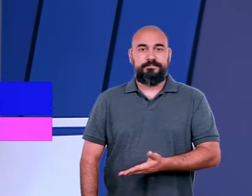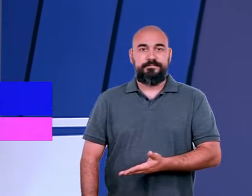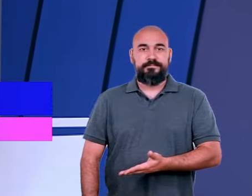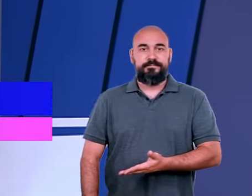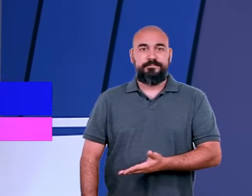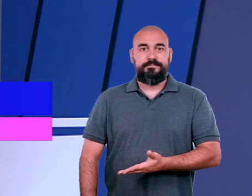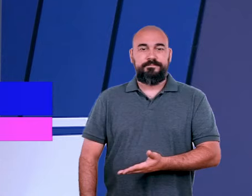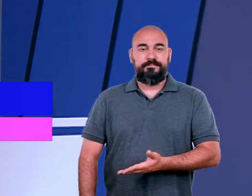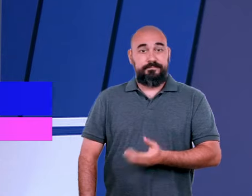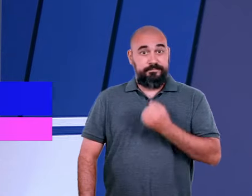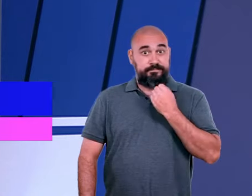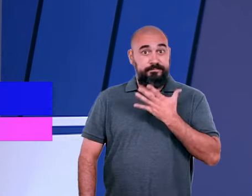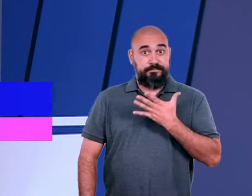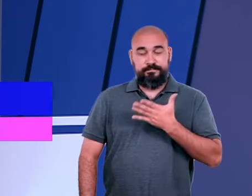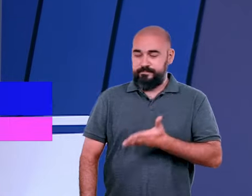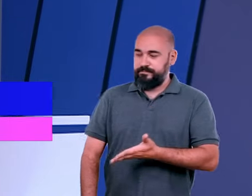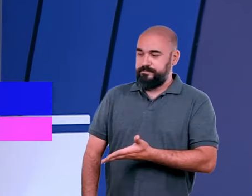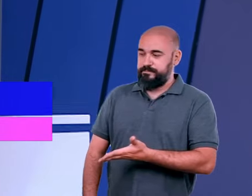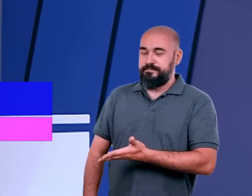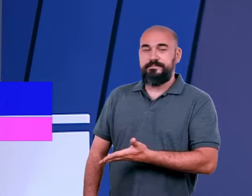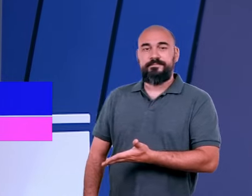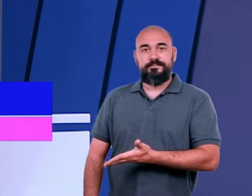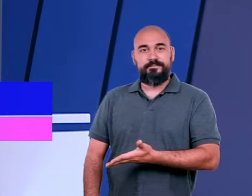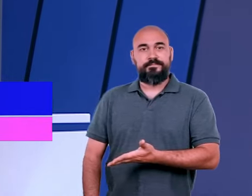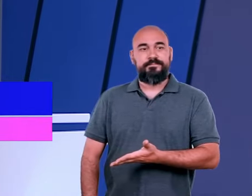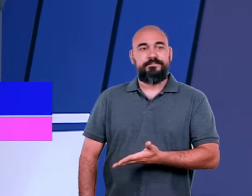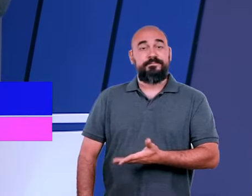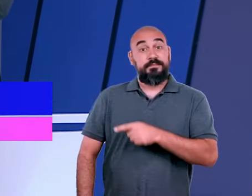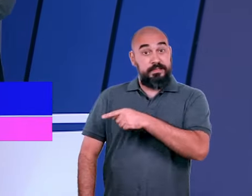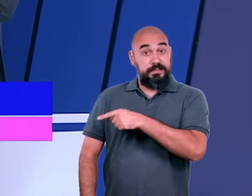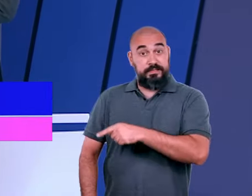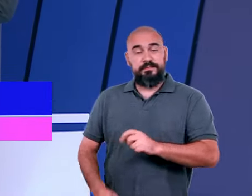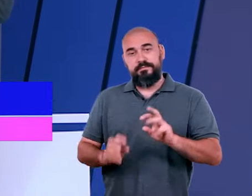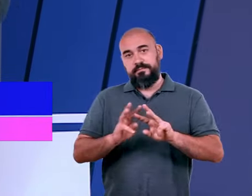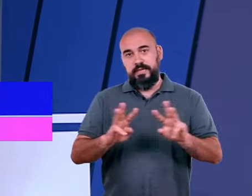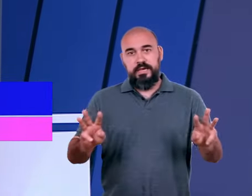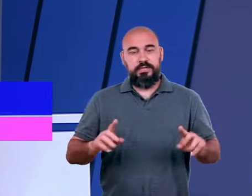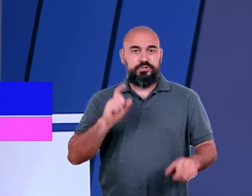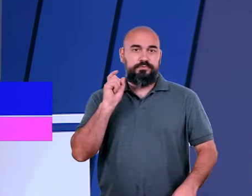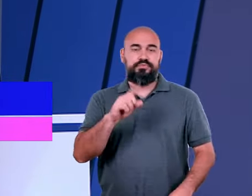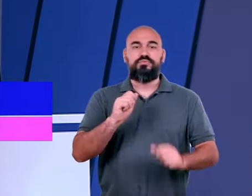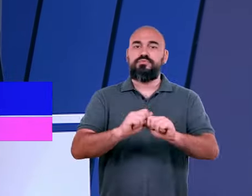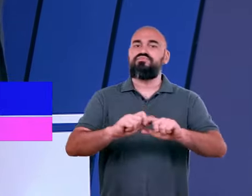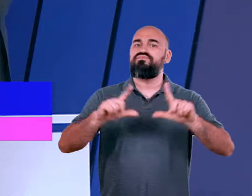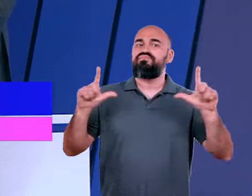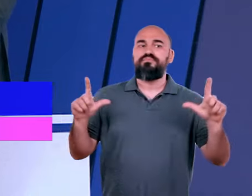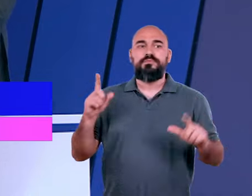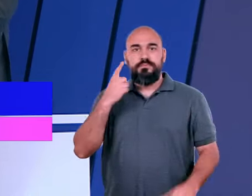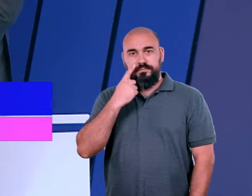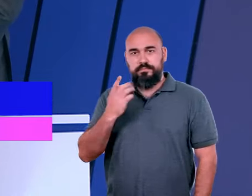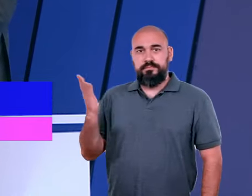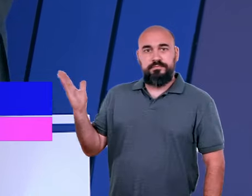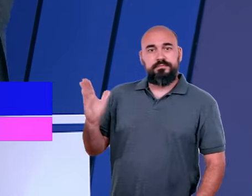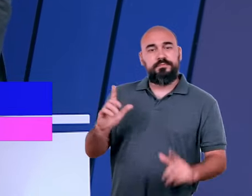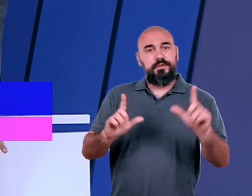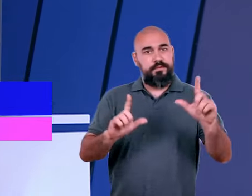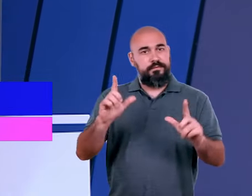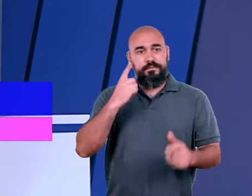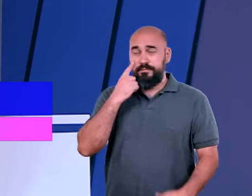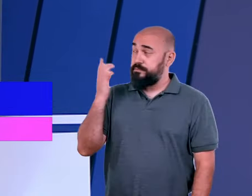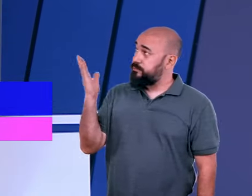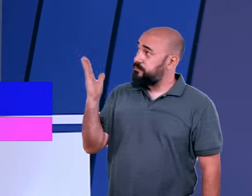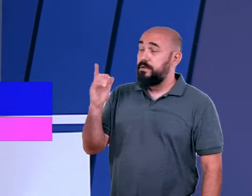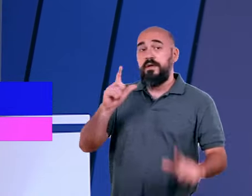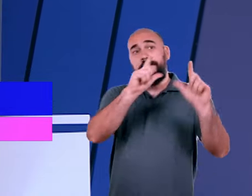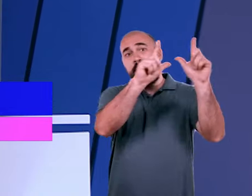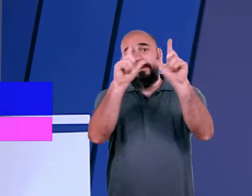novotempo.com/escola bíblica, tá bom? novotempo.com/escola bíblica. Você vai chegar neste site aqui, onde está Estude a Bíblia com a Novo Tempo